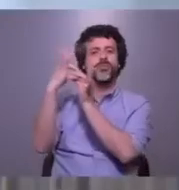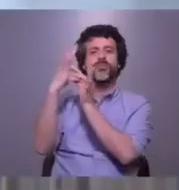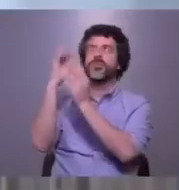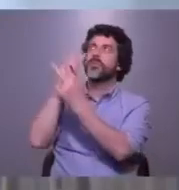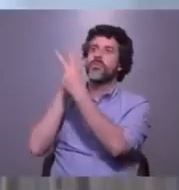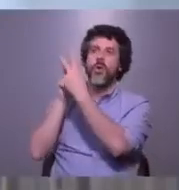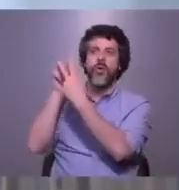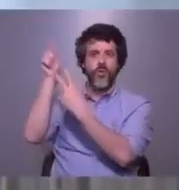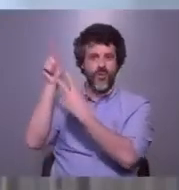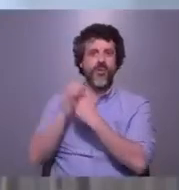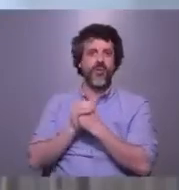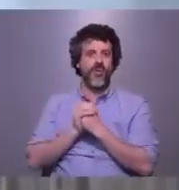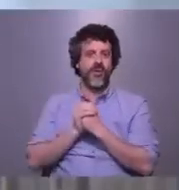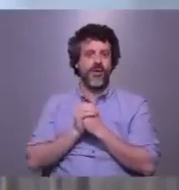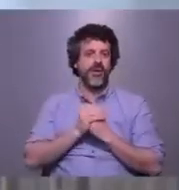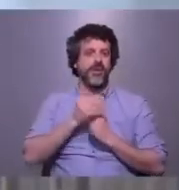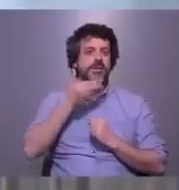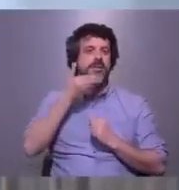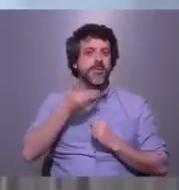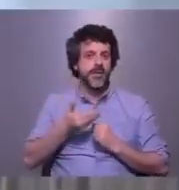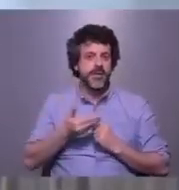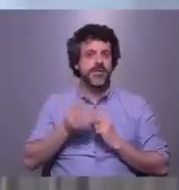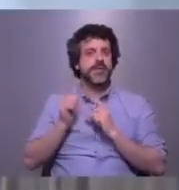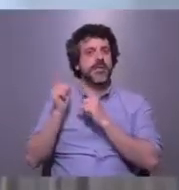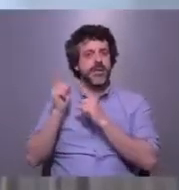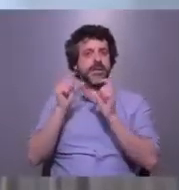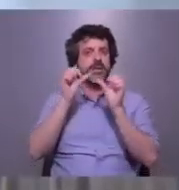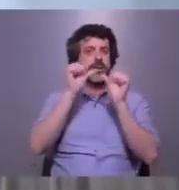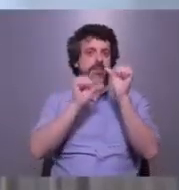Essa experiência a que a Palavra de Deus hoje nos chama.